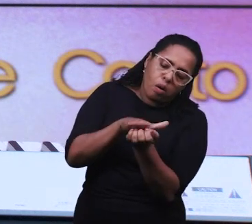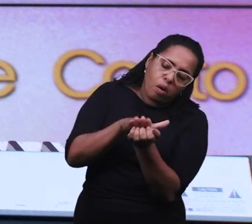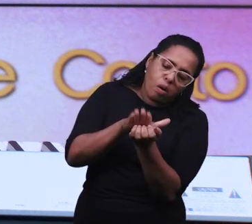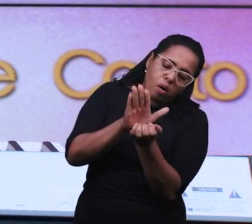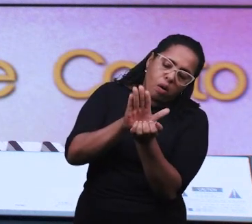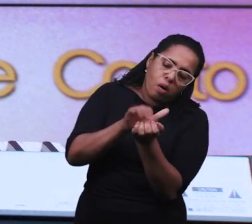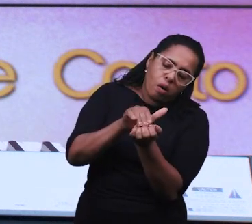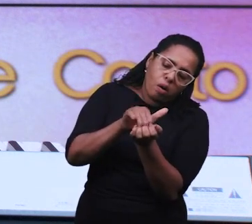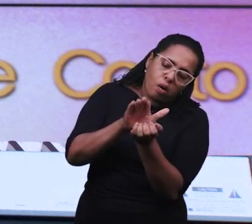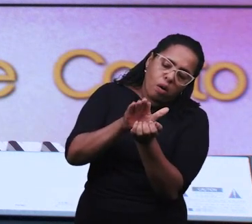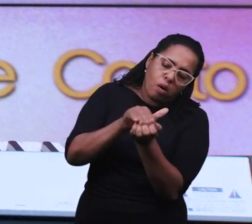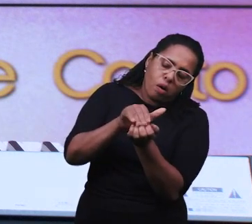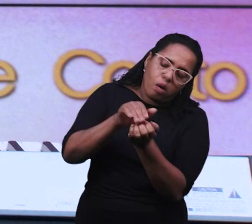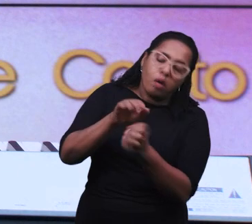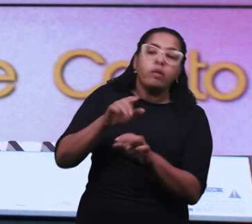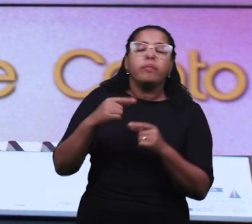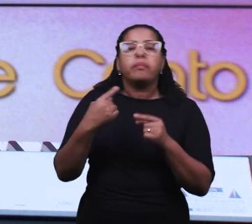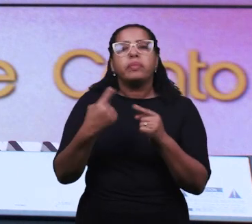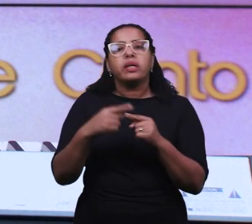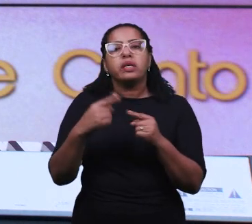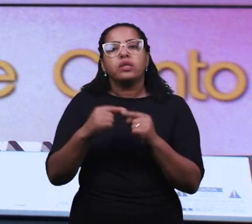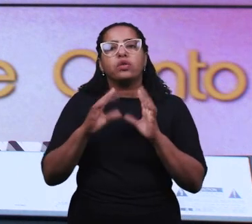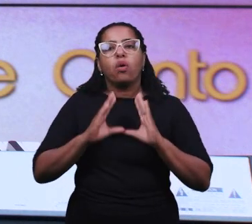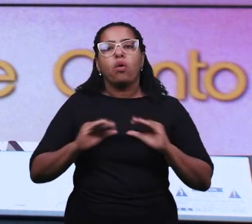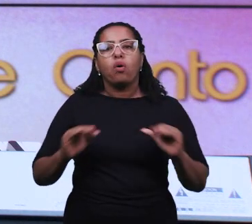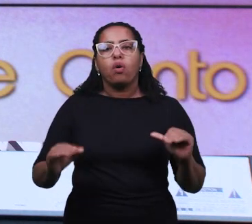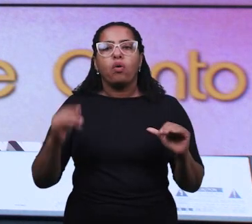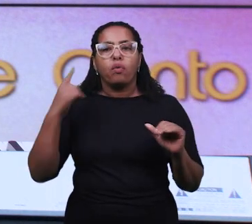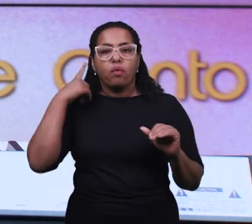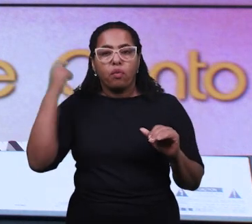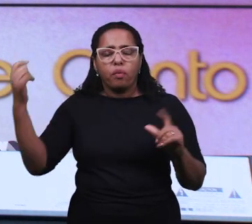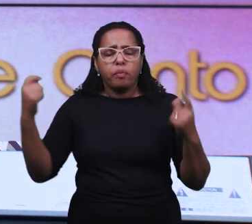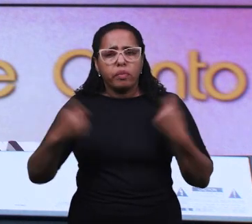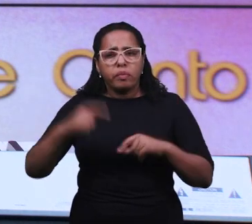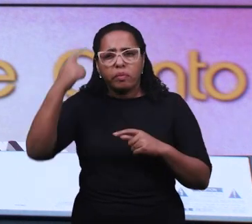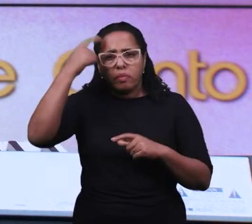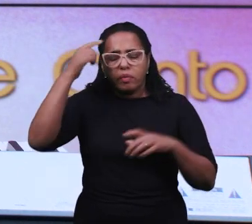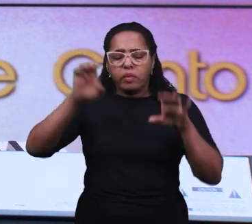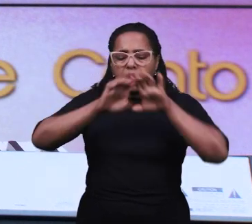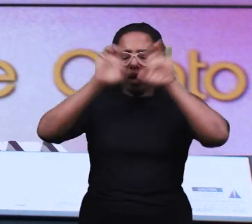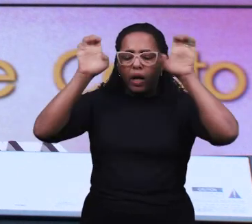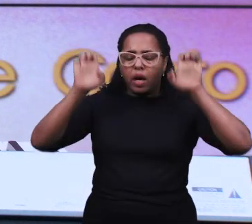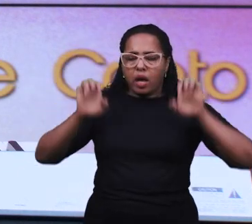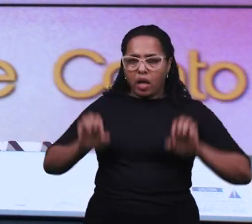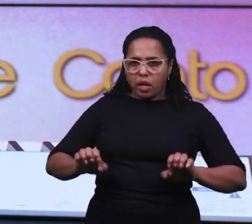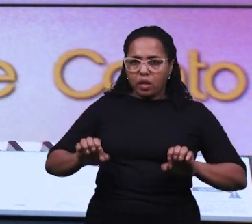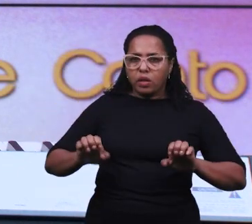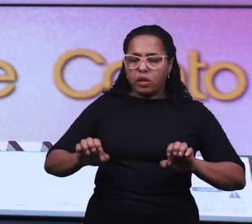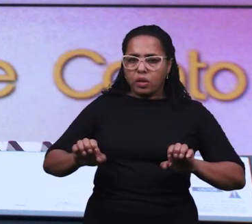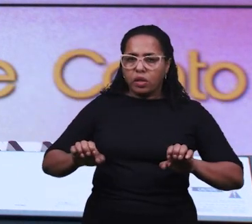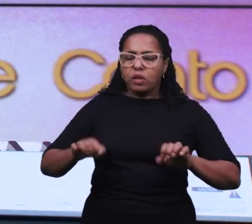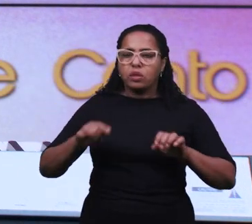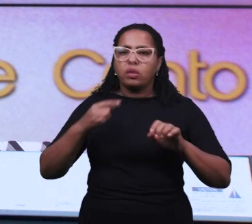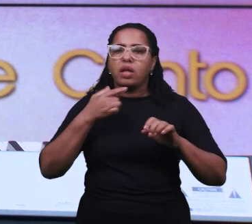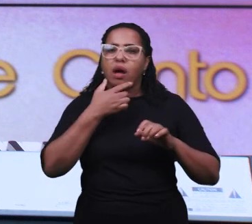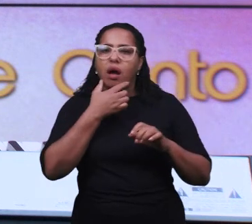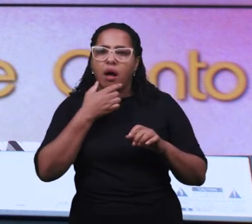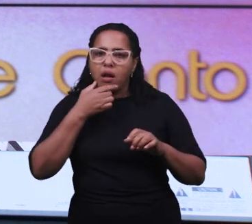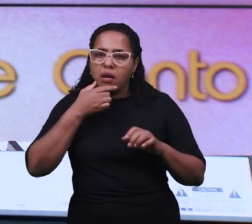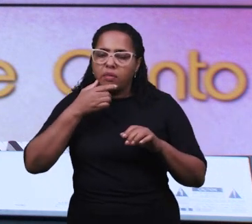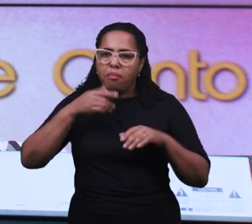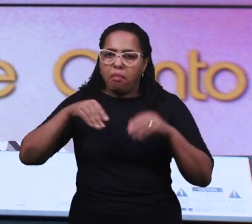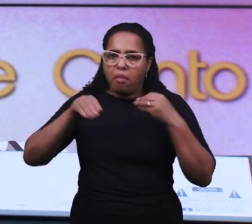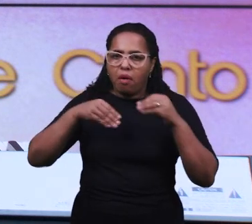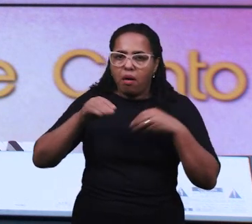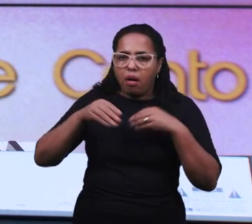tenha conforto de som, eu preciso pensar que a minha estrutura de palato mole,